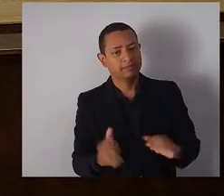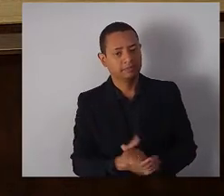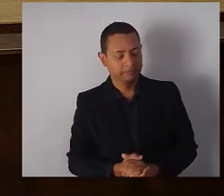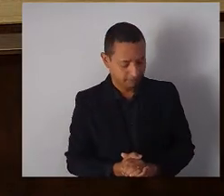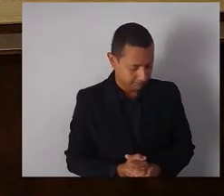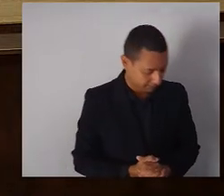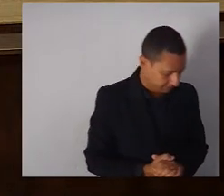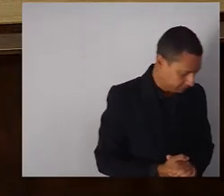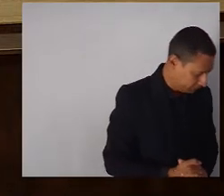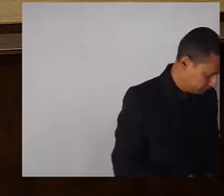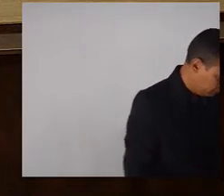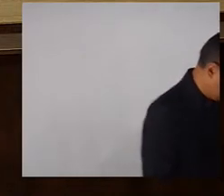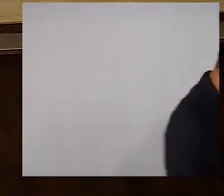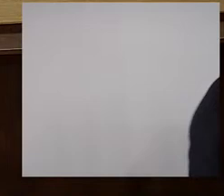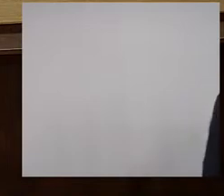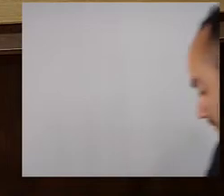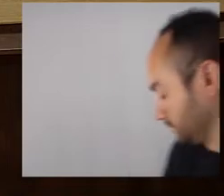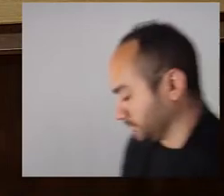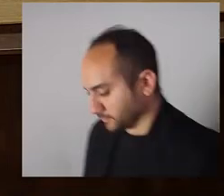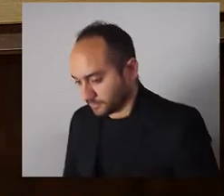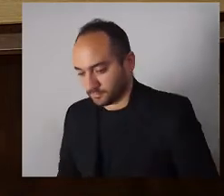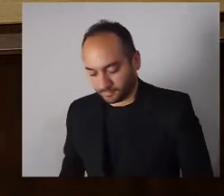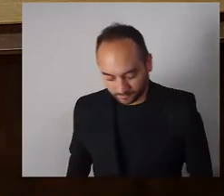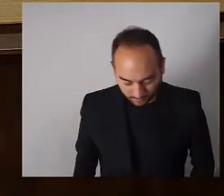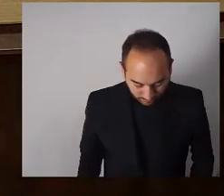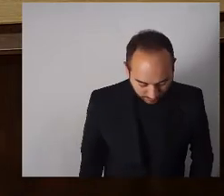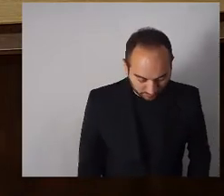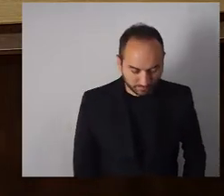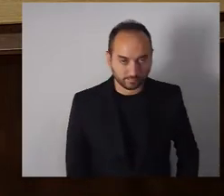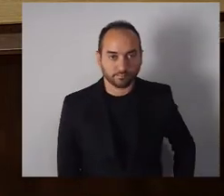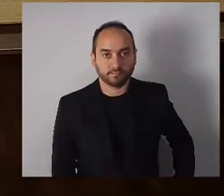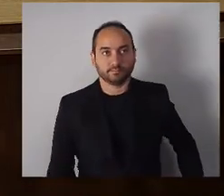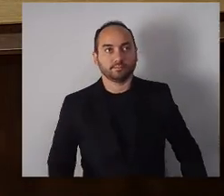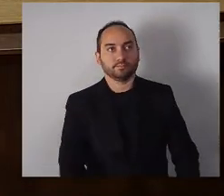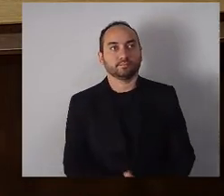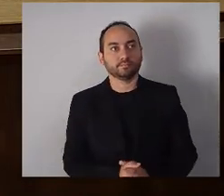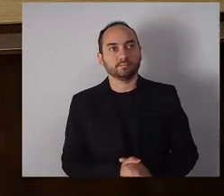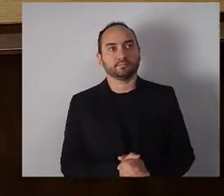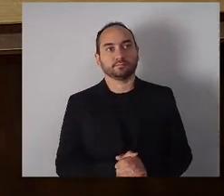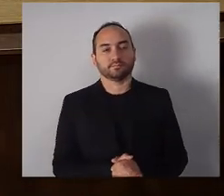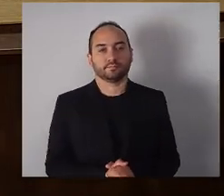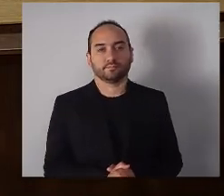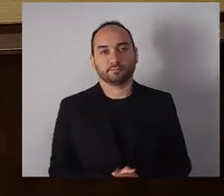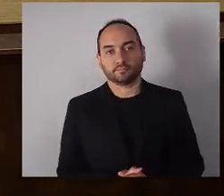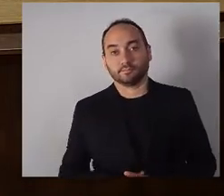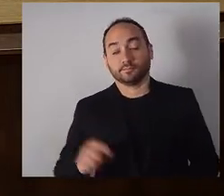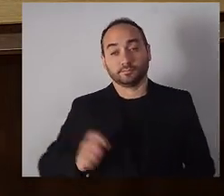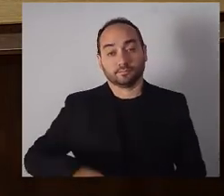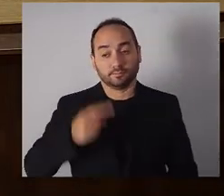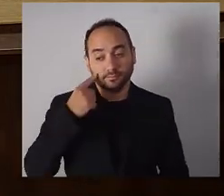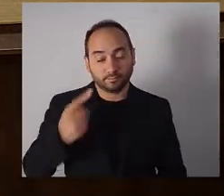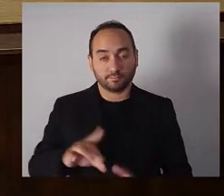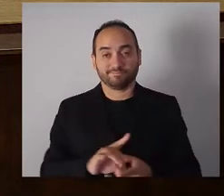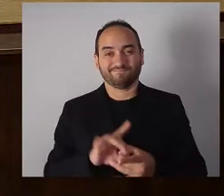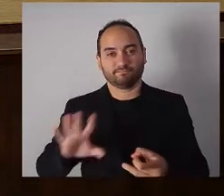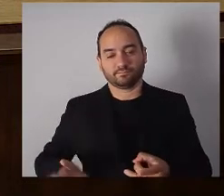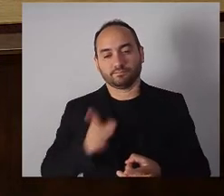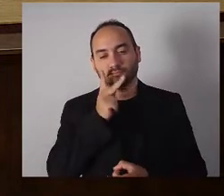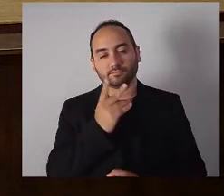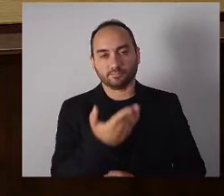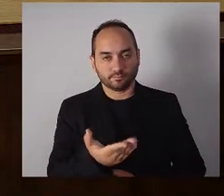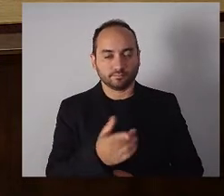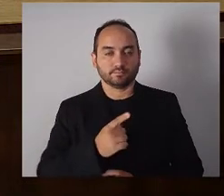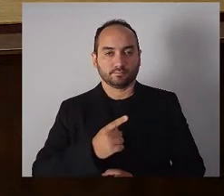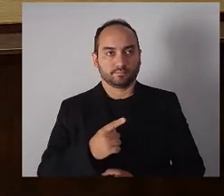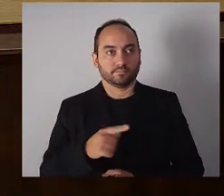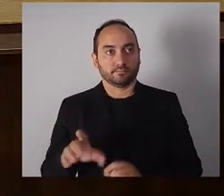porque tem a possibilidade ou não de perda de mandato dessa ação de justificação de desfiliação partidária